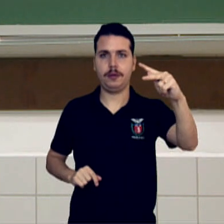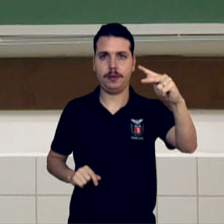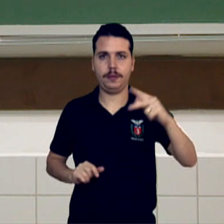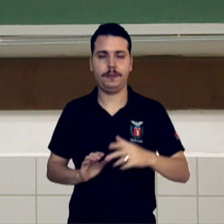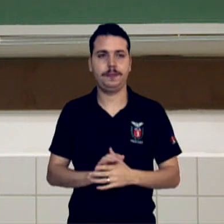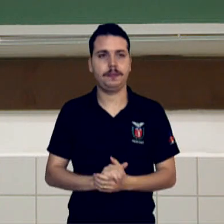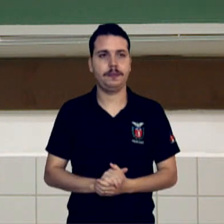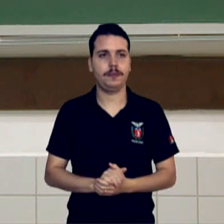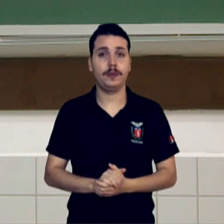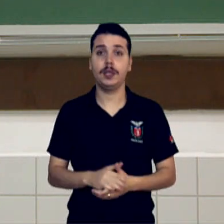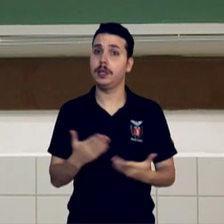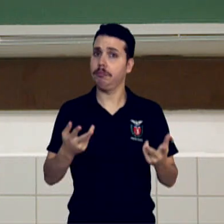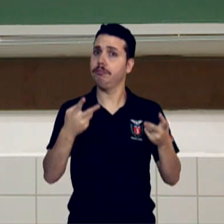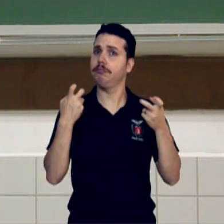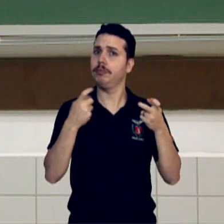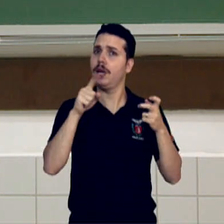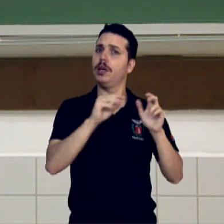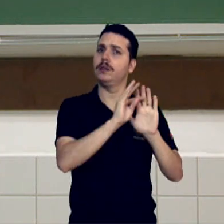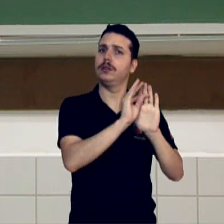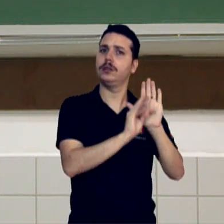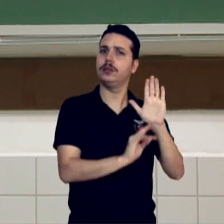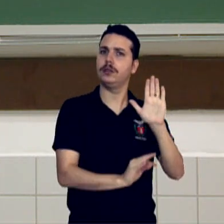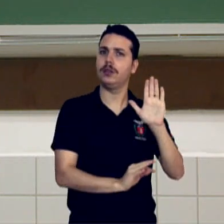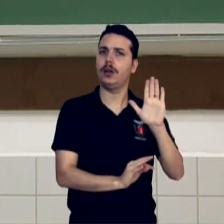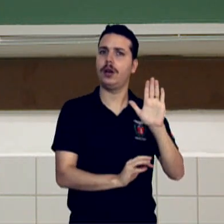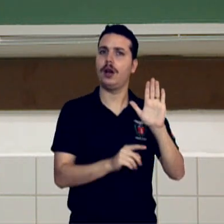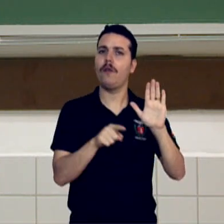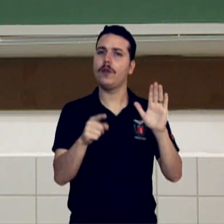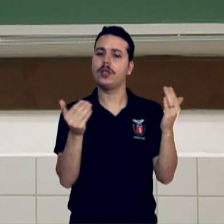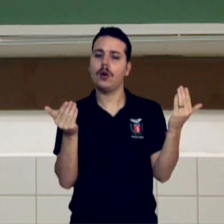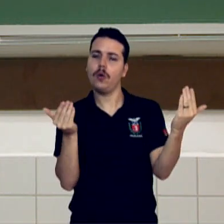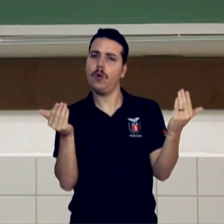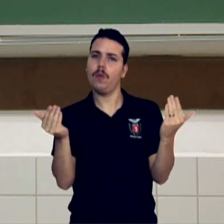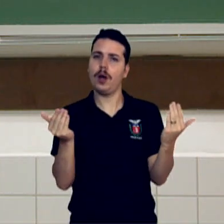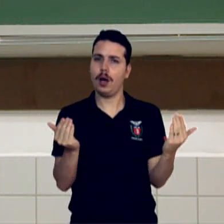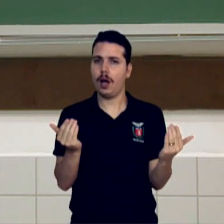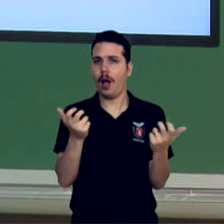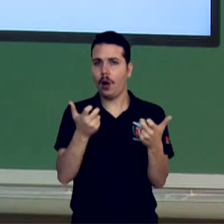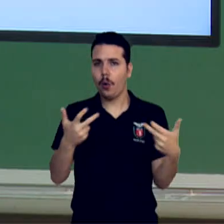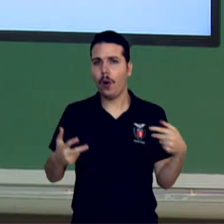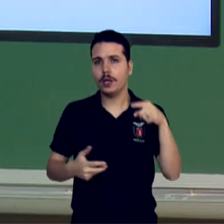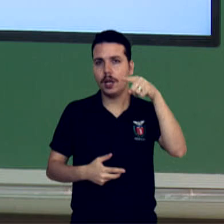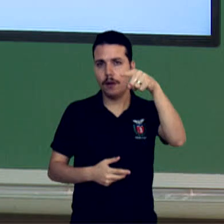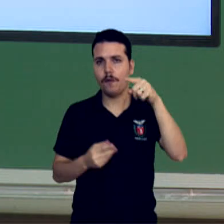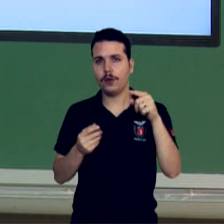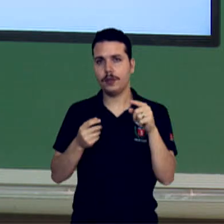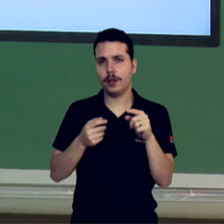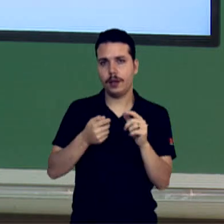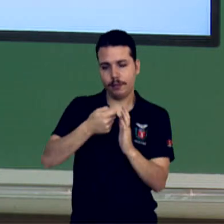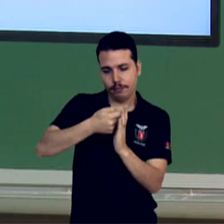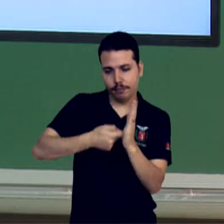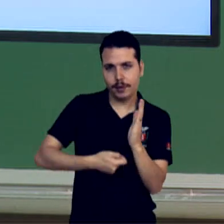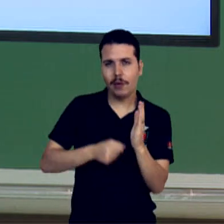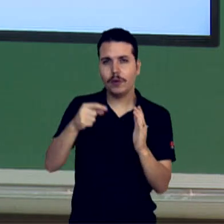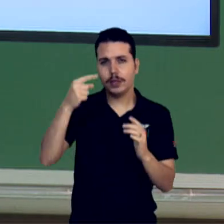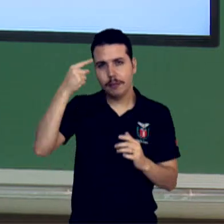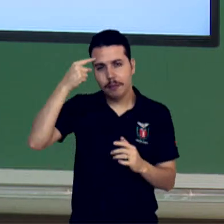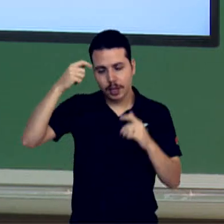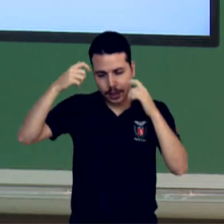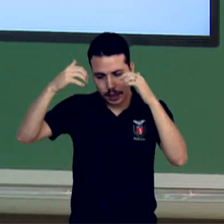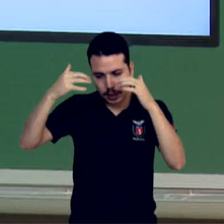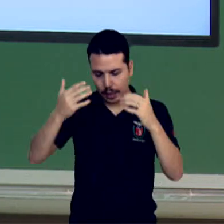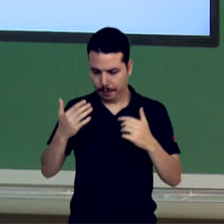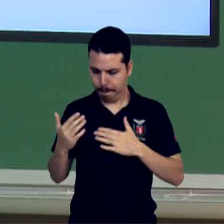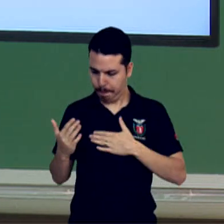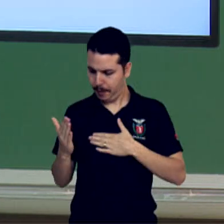Então, veja, é um texto para você comparar com as coisas que você escreveu, para você pensar um pouco aí na